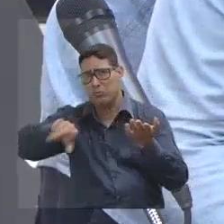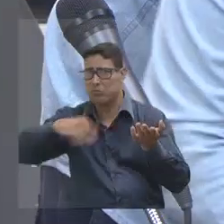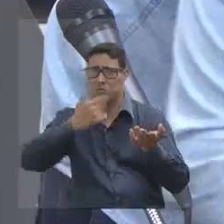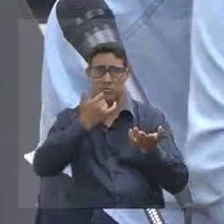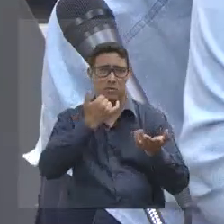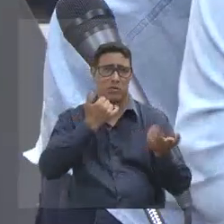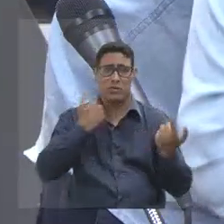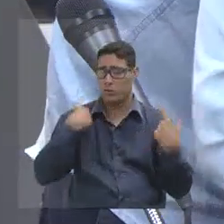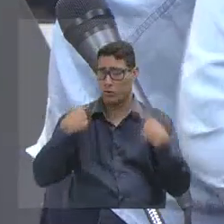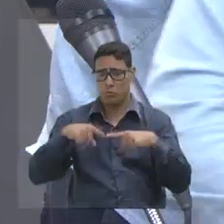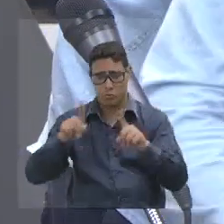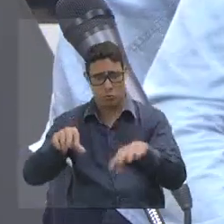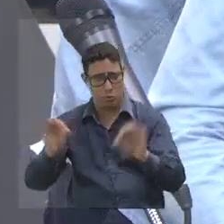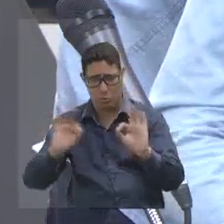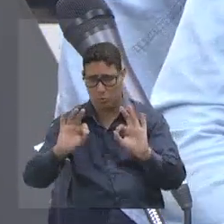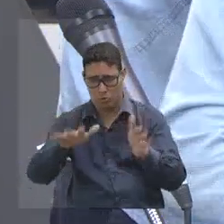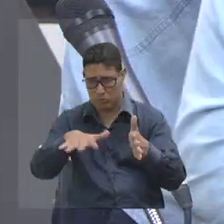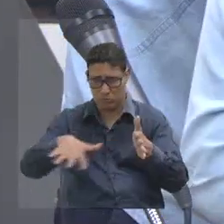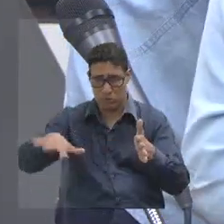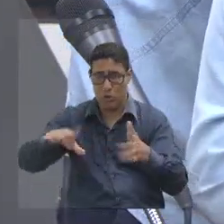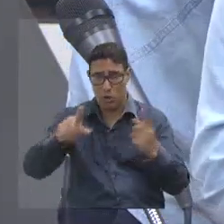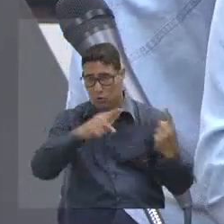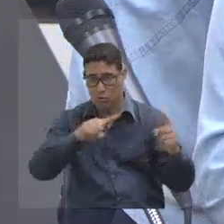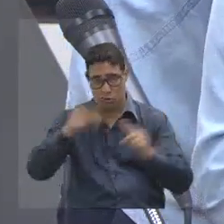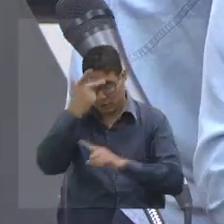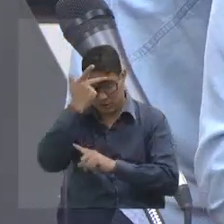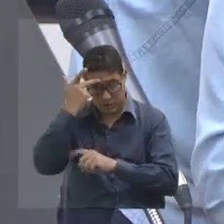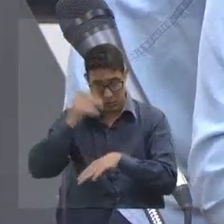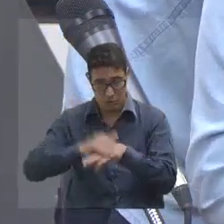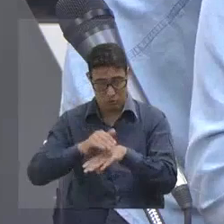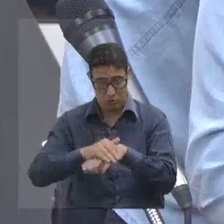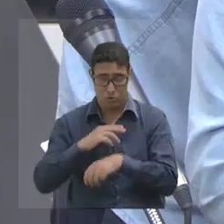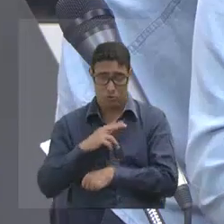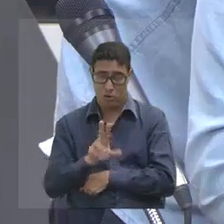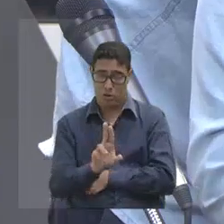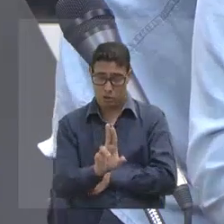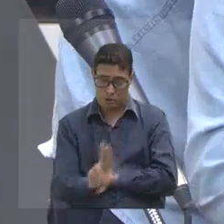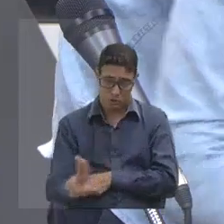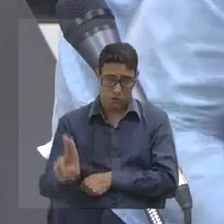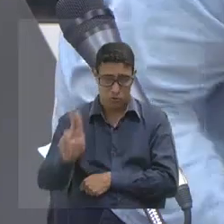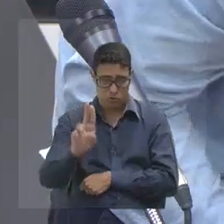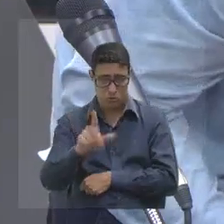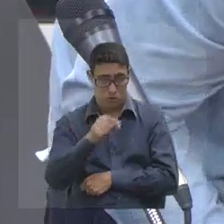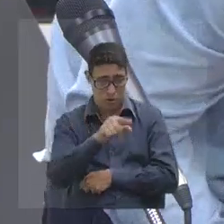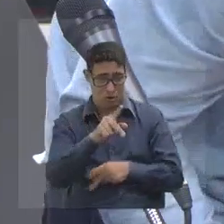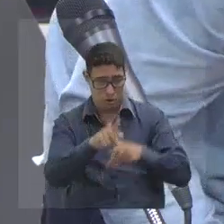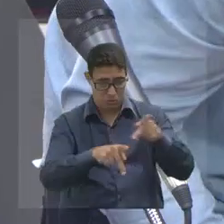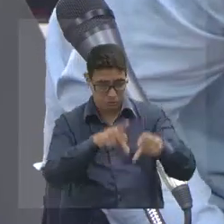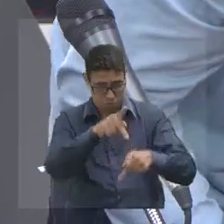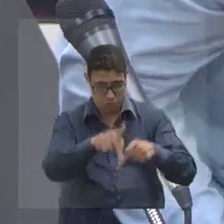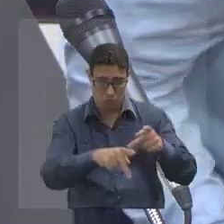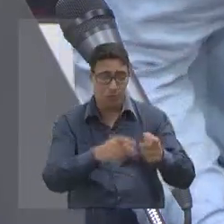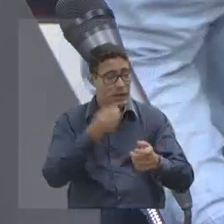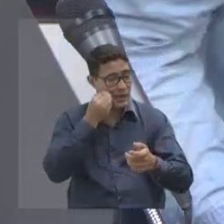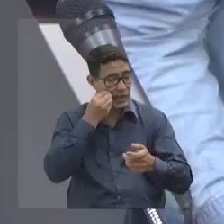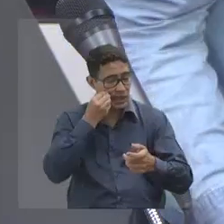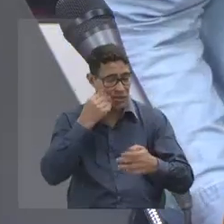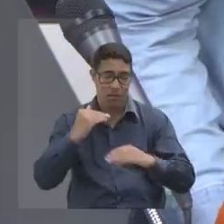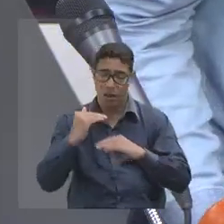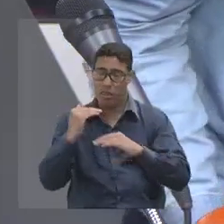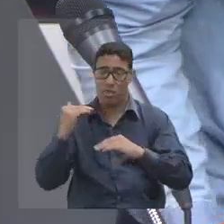eu sou contra são as pessoas que usa esse público para levar vantagem